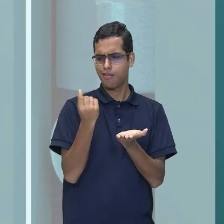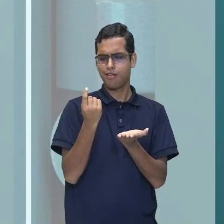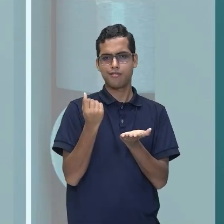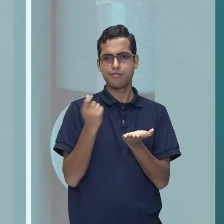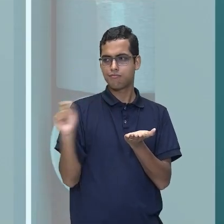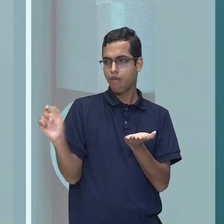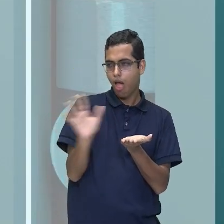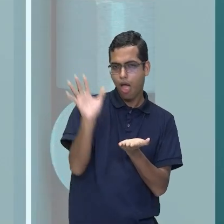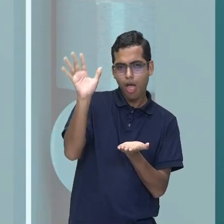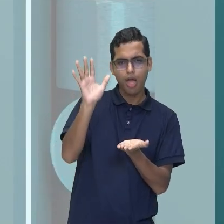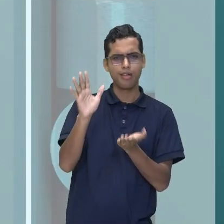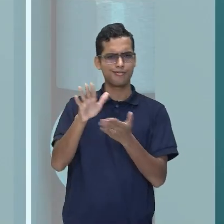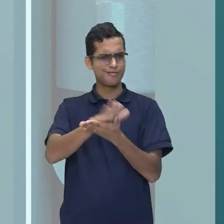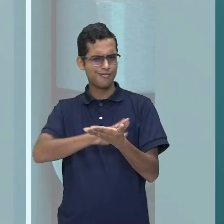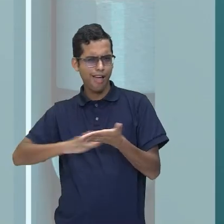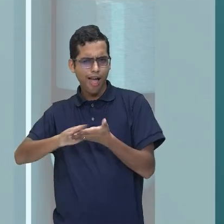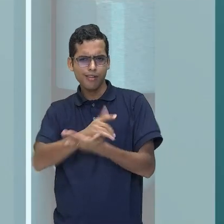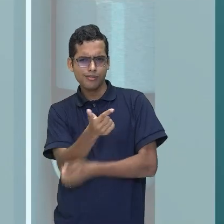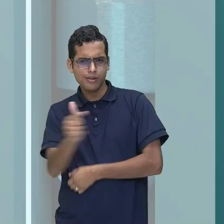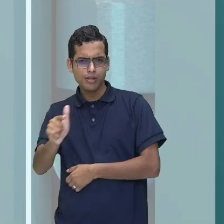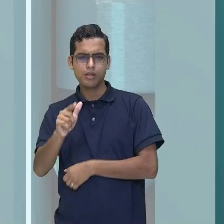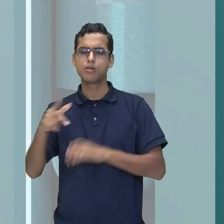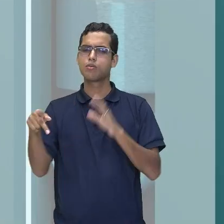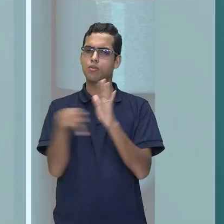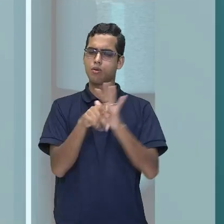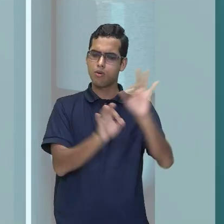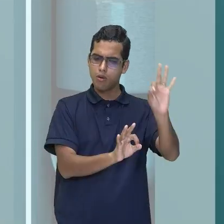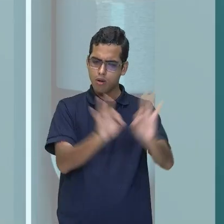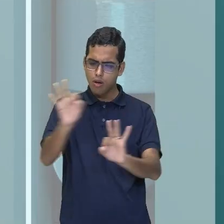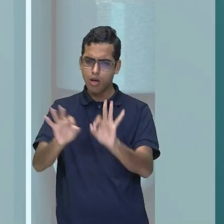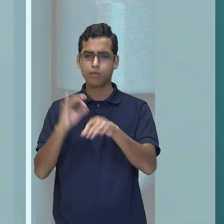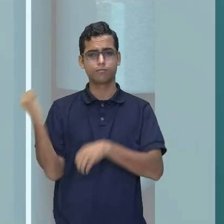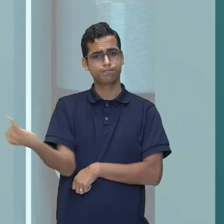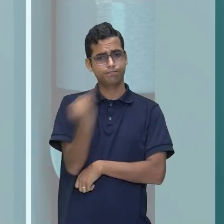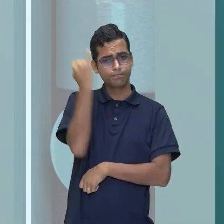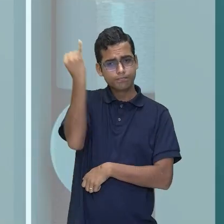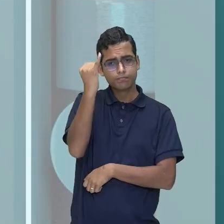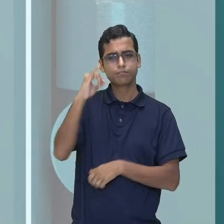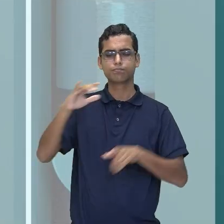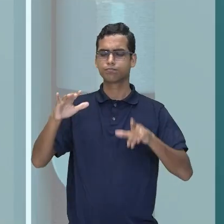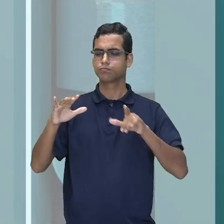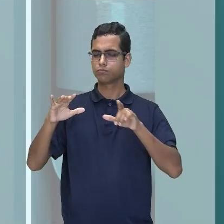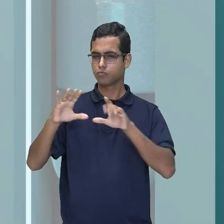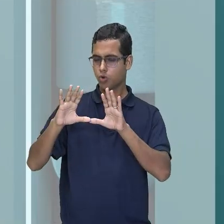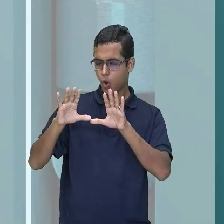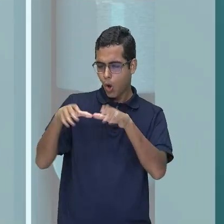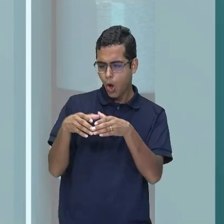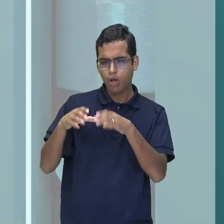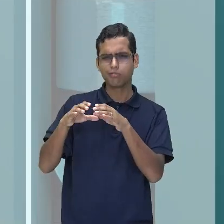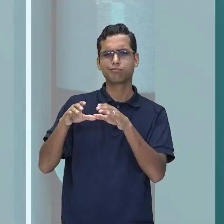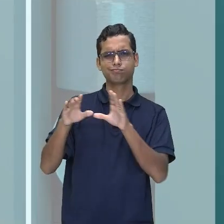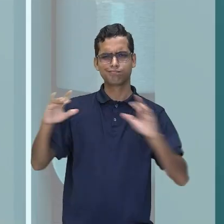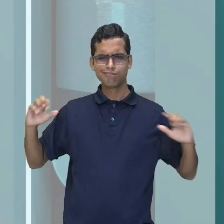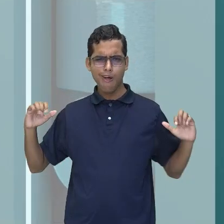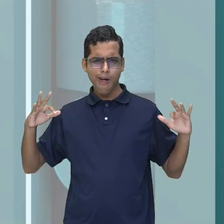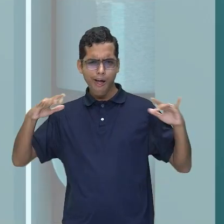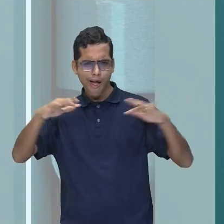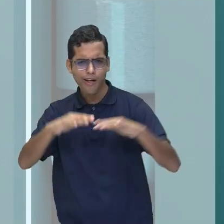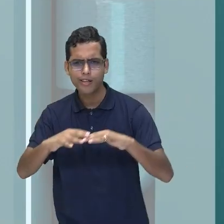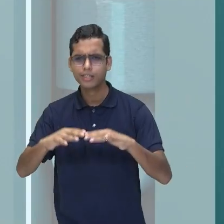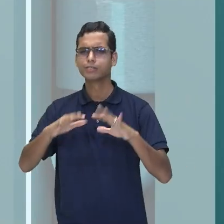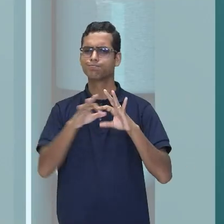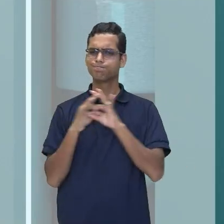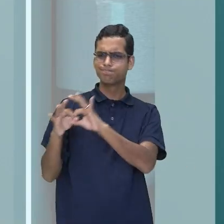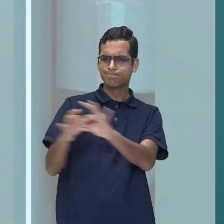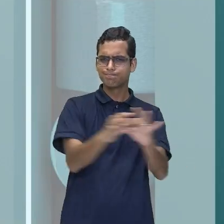patrocínios, mas a organização e a união da comunidade pode de repente fazer com que